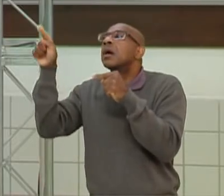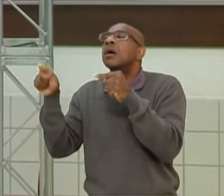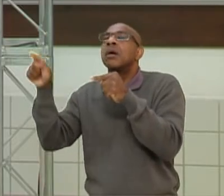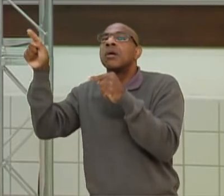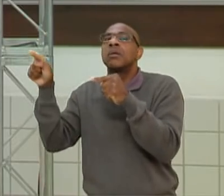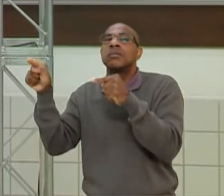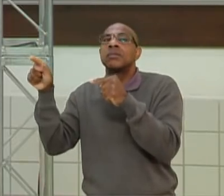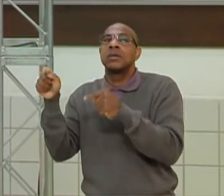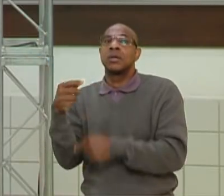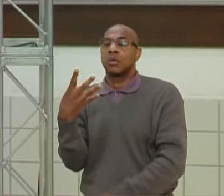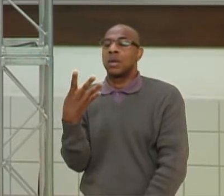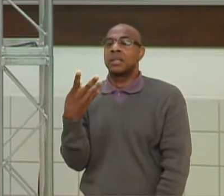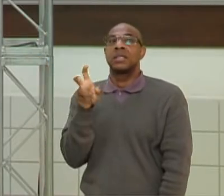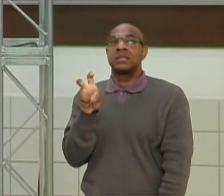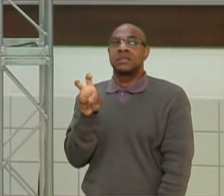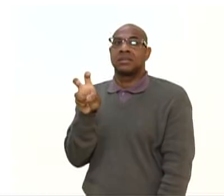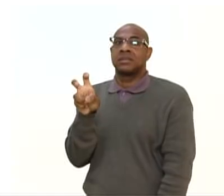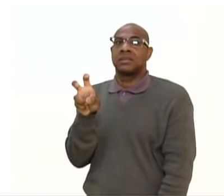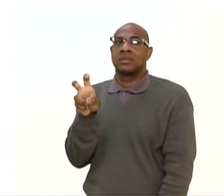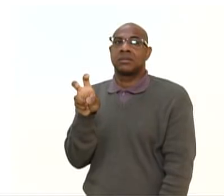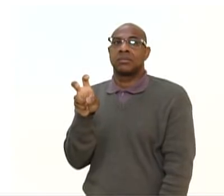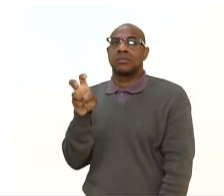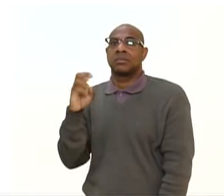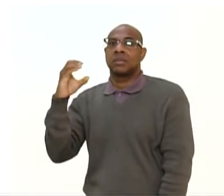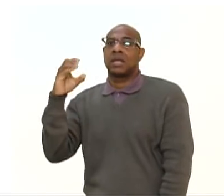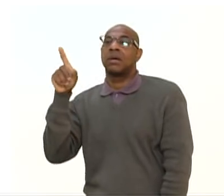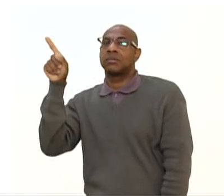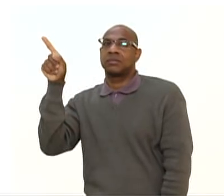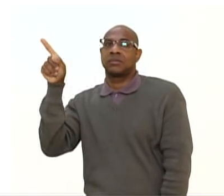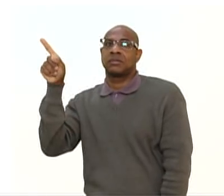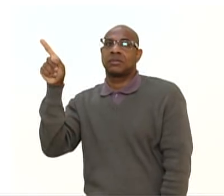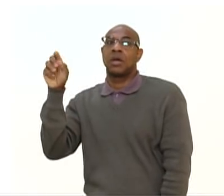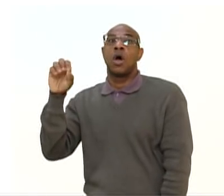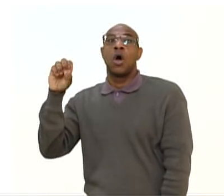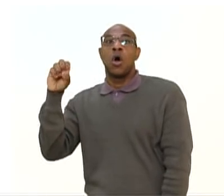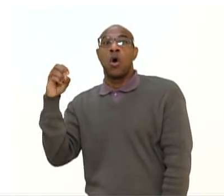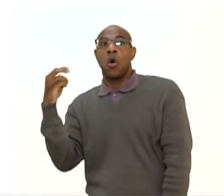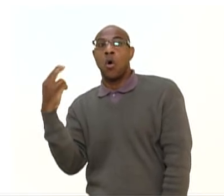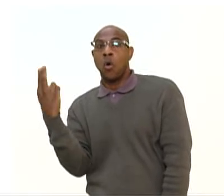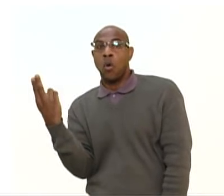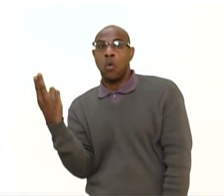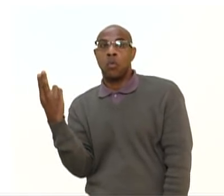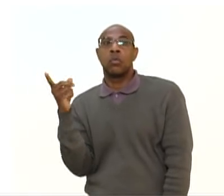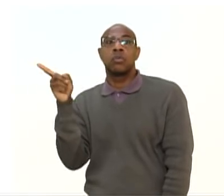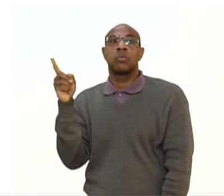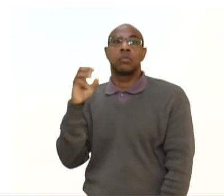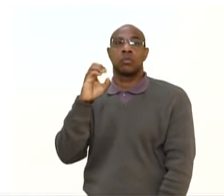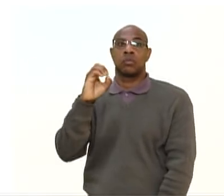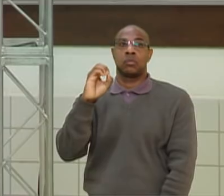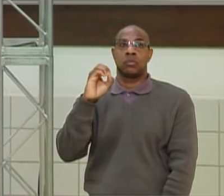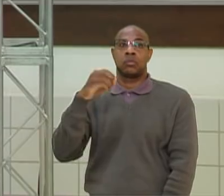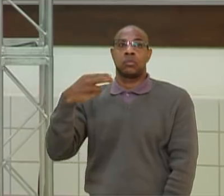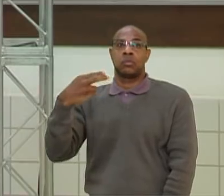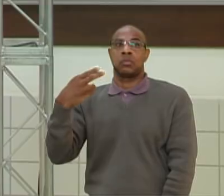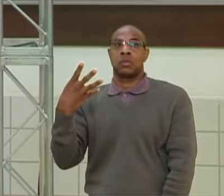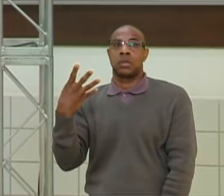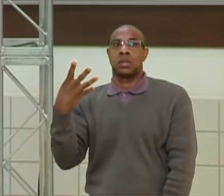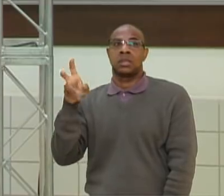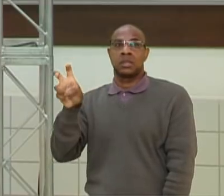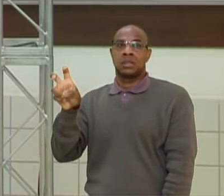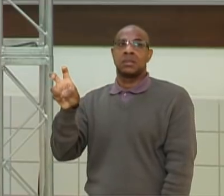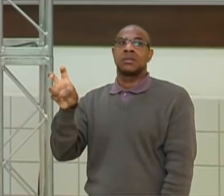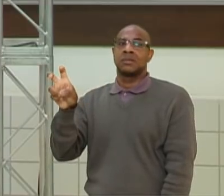45 graus ou π sobre 4 radianos. Tranquilo, gente? Então,